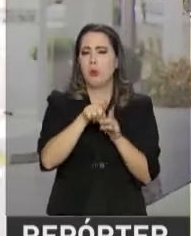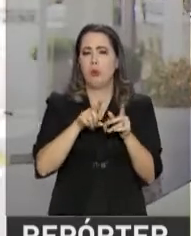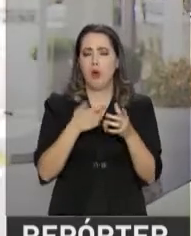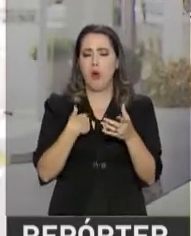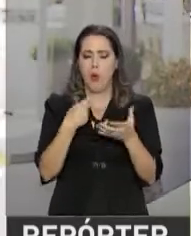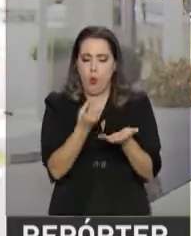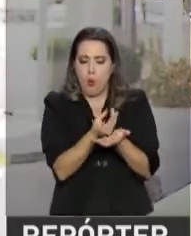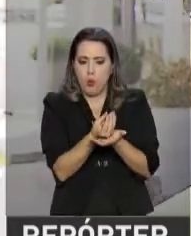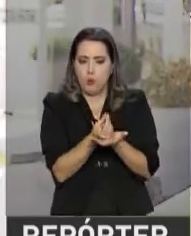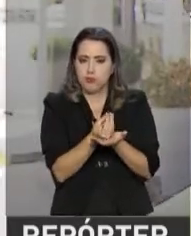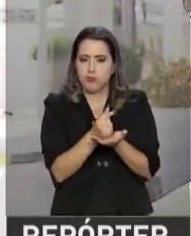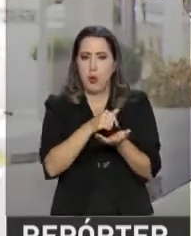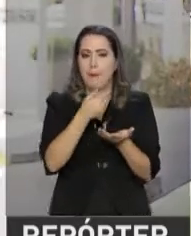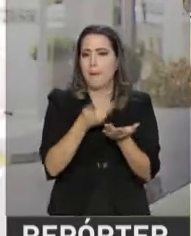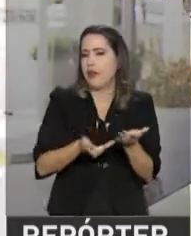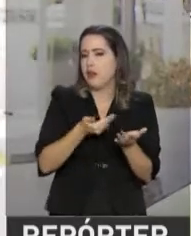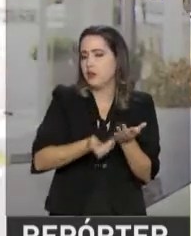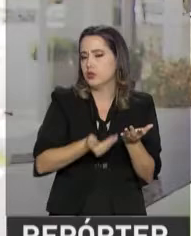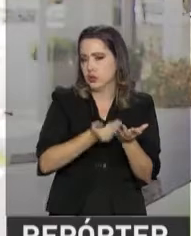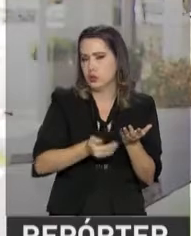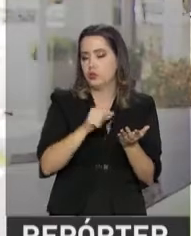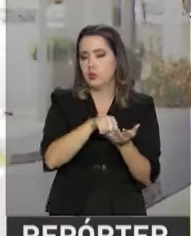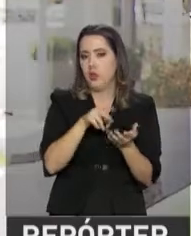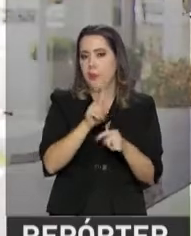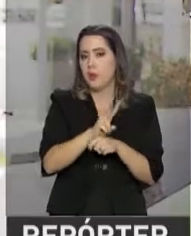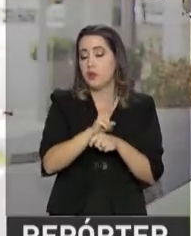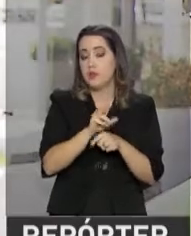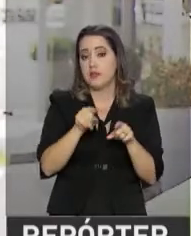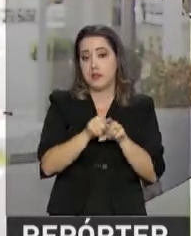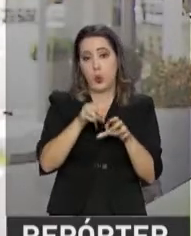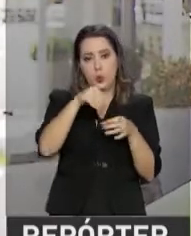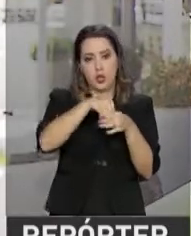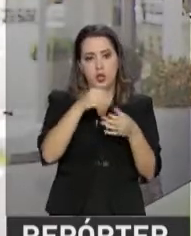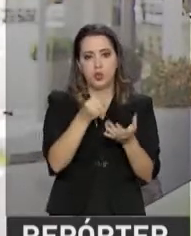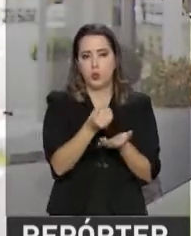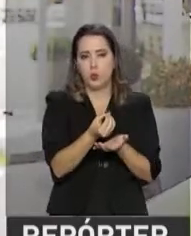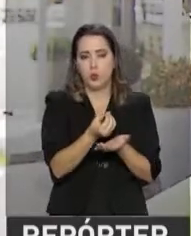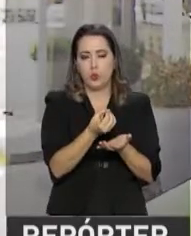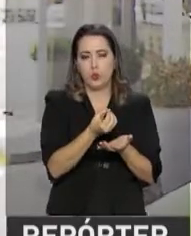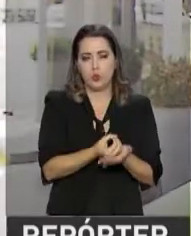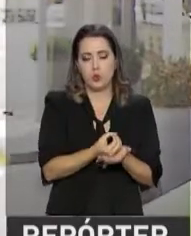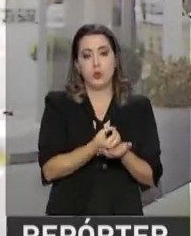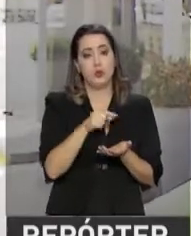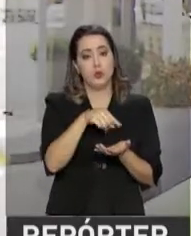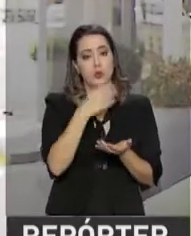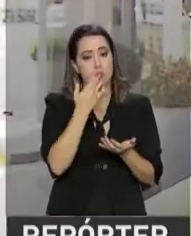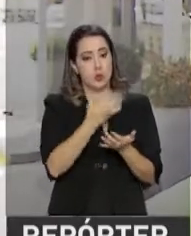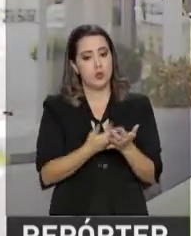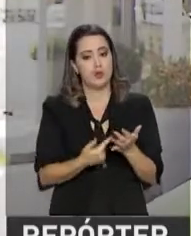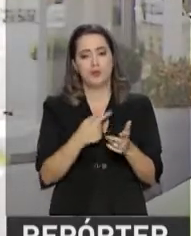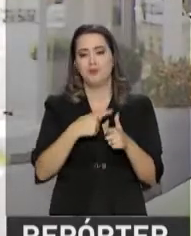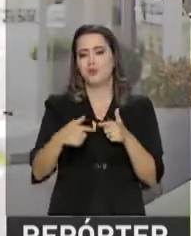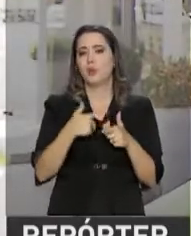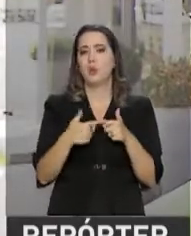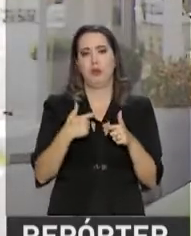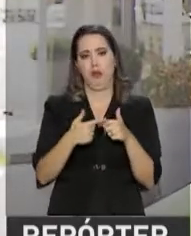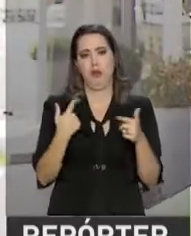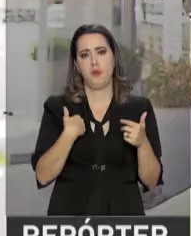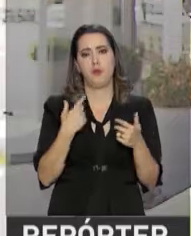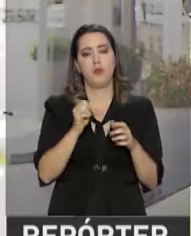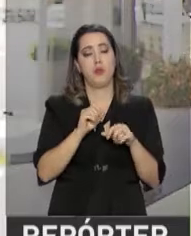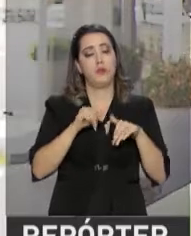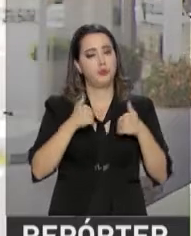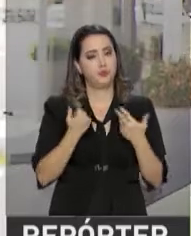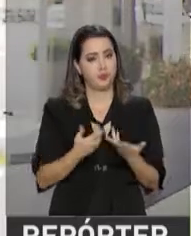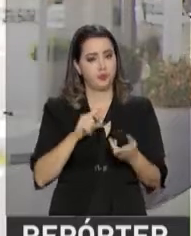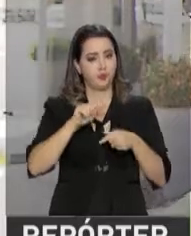hemácia perde uma capinha protetora, basicamente isso, e que o ambiente do sangue fica tóxico para ela. Ela acaba